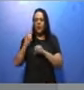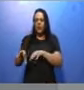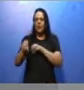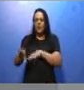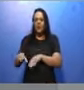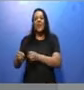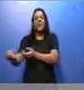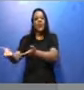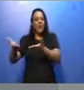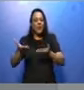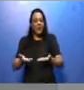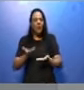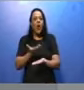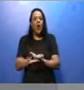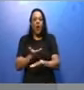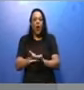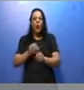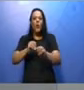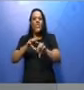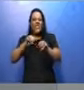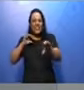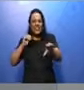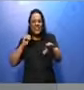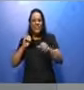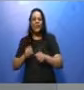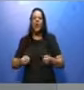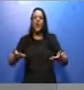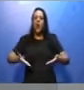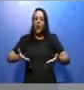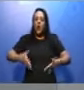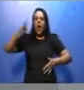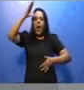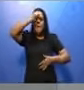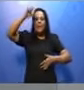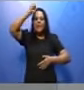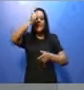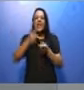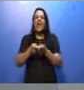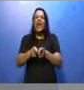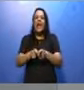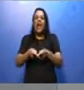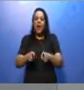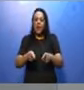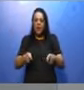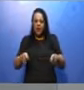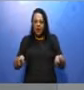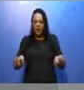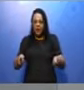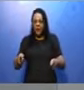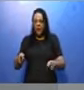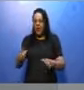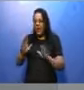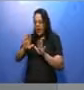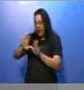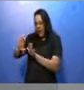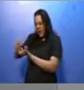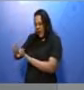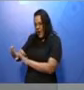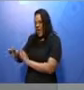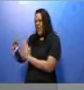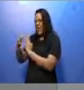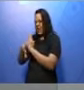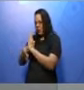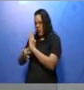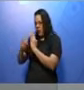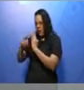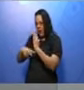videoaula. Hoje nós vamos trabalhar gramática. Então nós vamos esquecer um pouquinho a leitura e a produção de